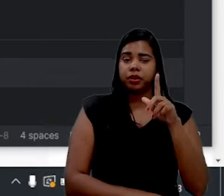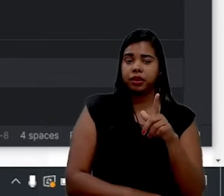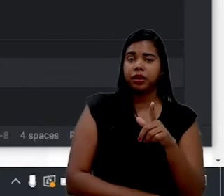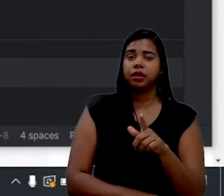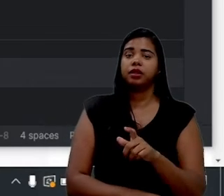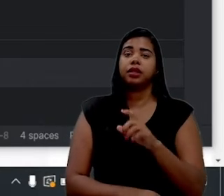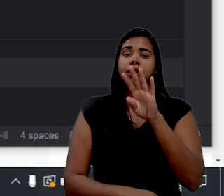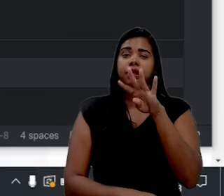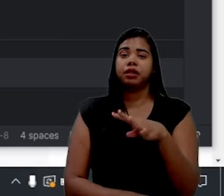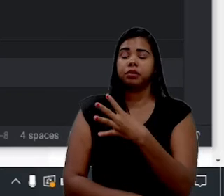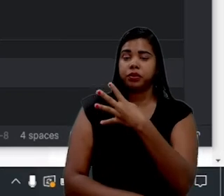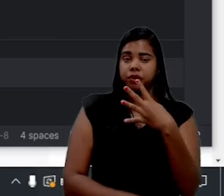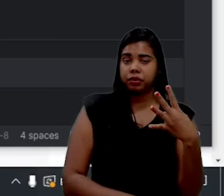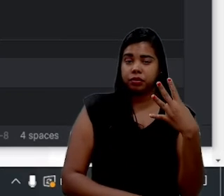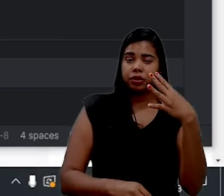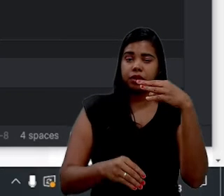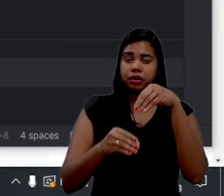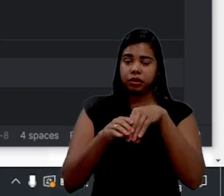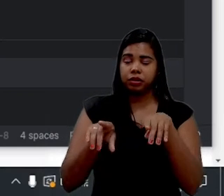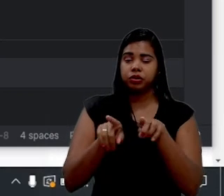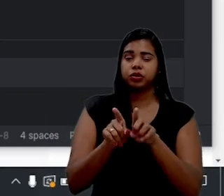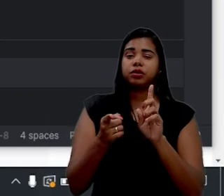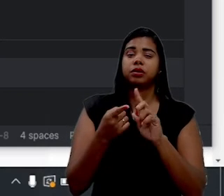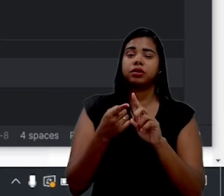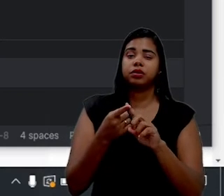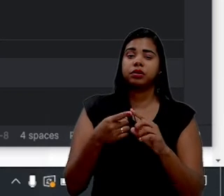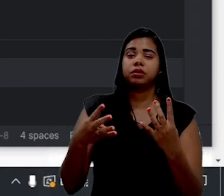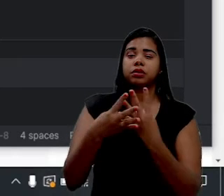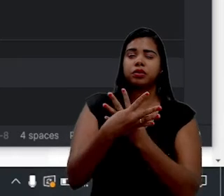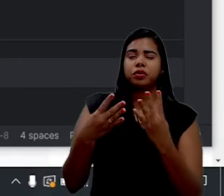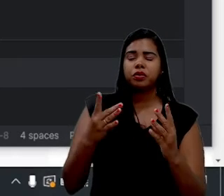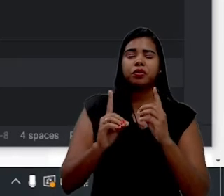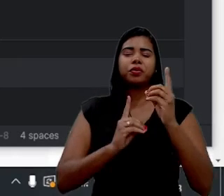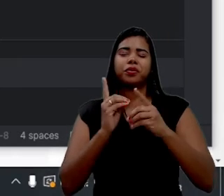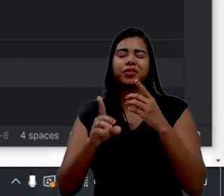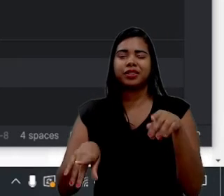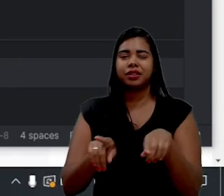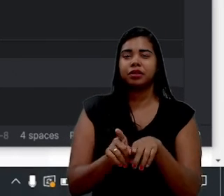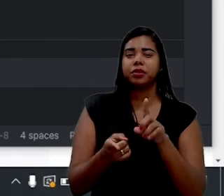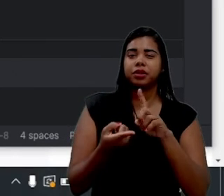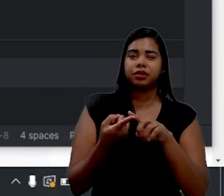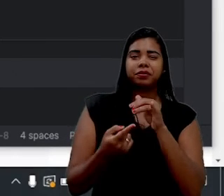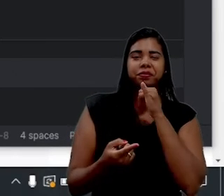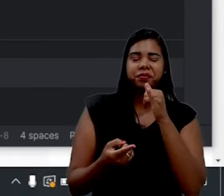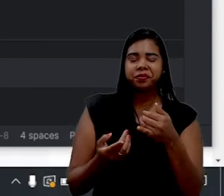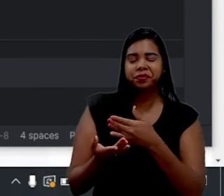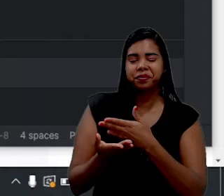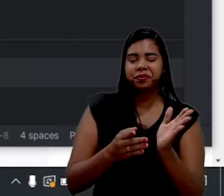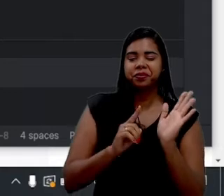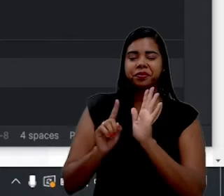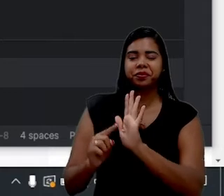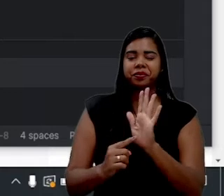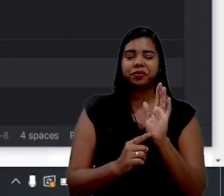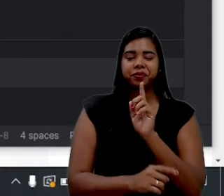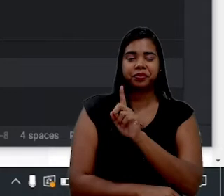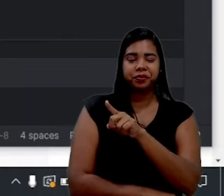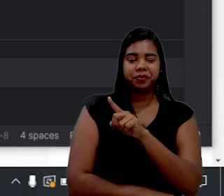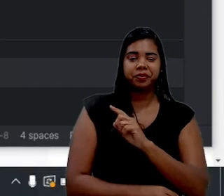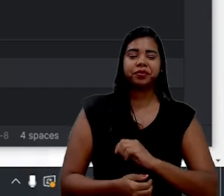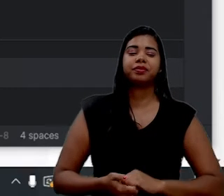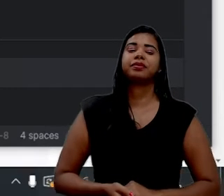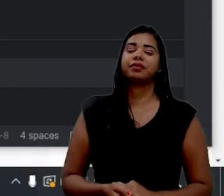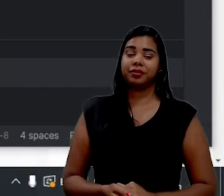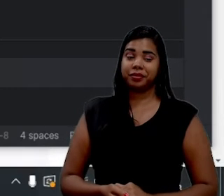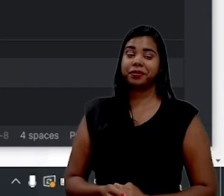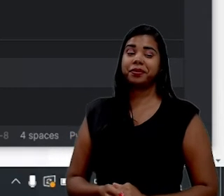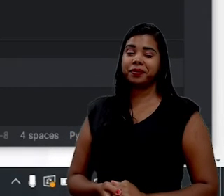tabelas, jogava dentro, né? Hoje em dia é uma coisa mais dinâmica, né? E se usa muito essas divs, né? Que bota com, né?